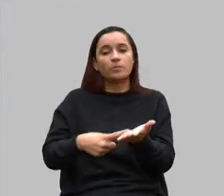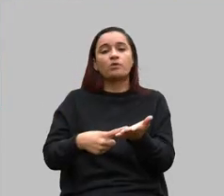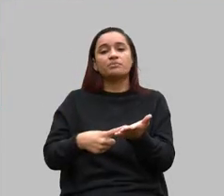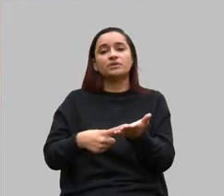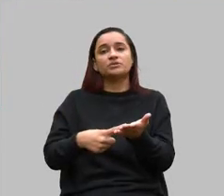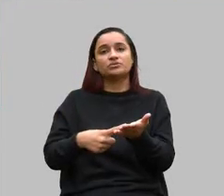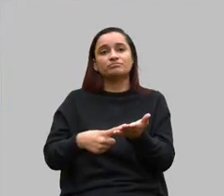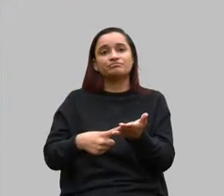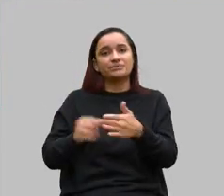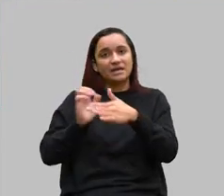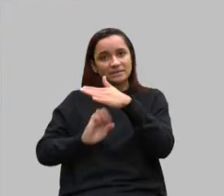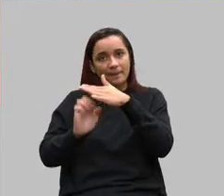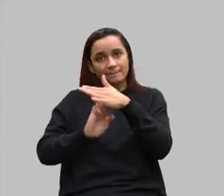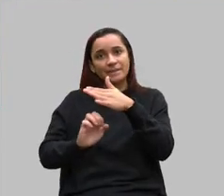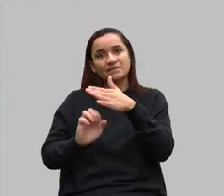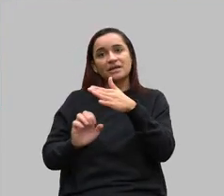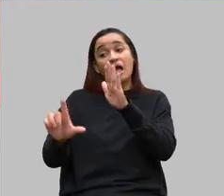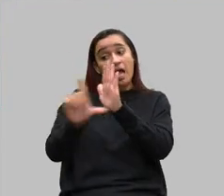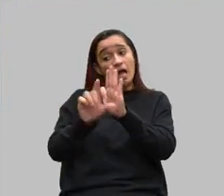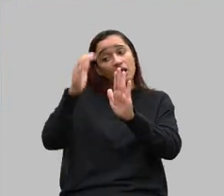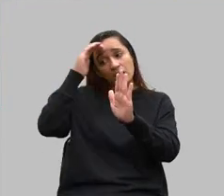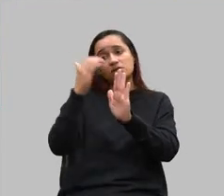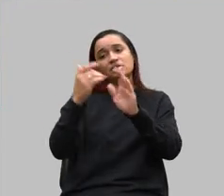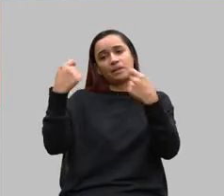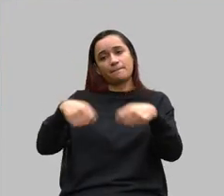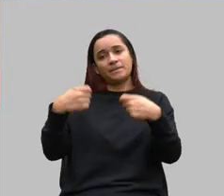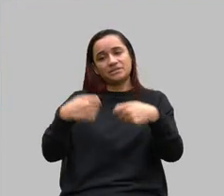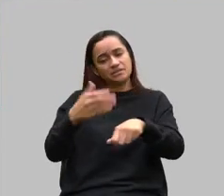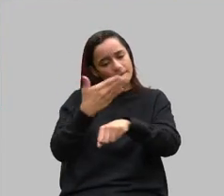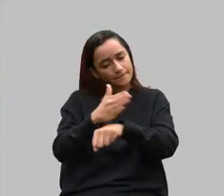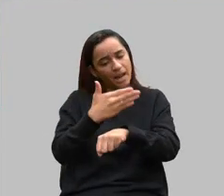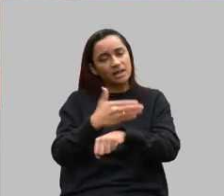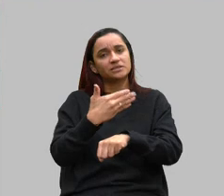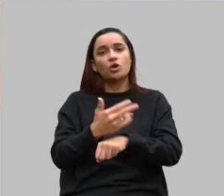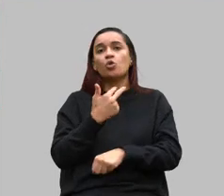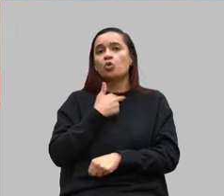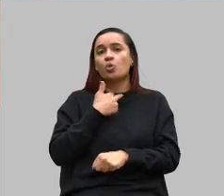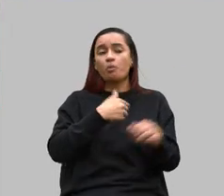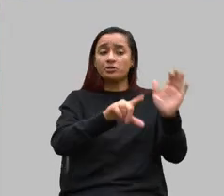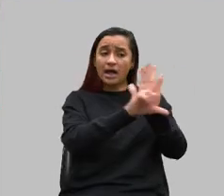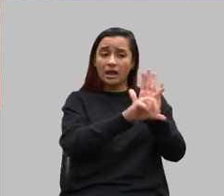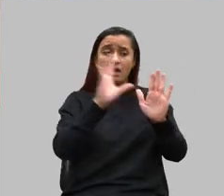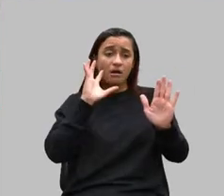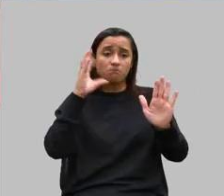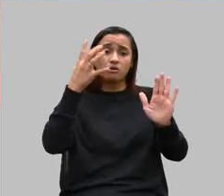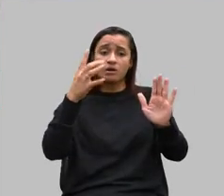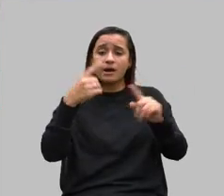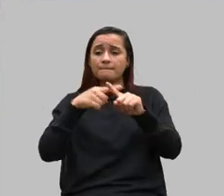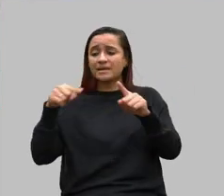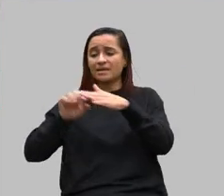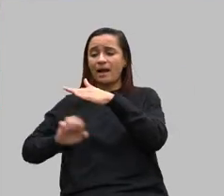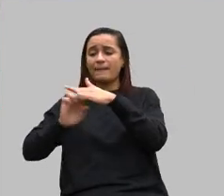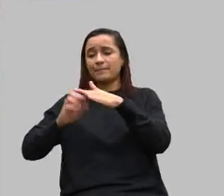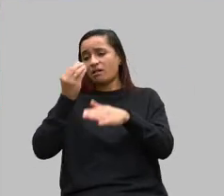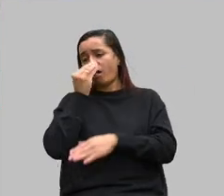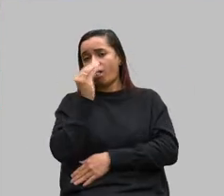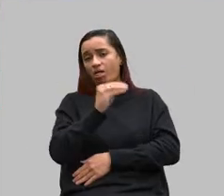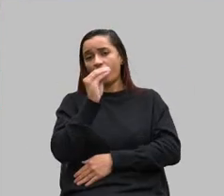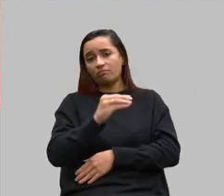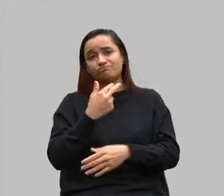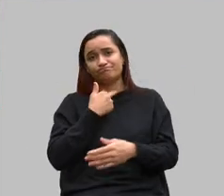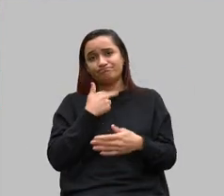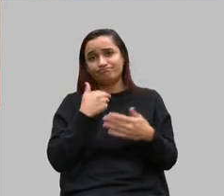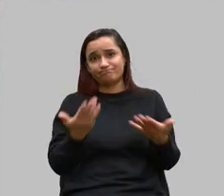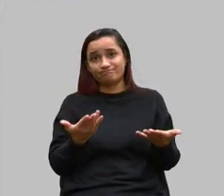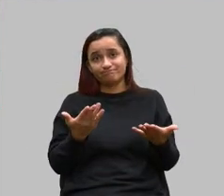empresa que a lei tem que ser cumprida não pode a dntt deliberar determinar e a empresa simplesmente não tá